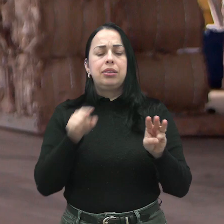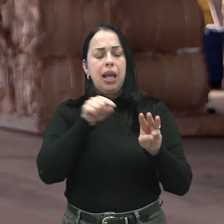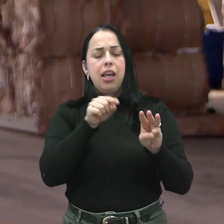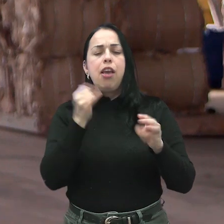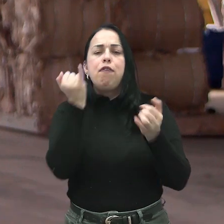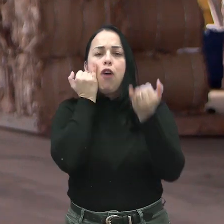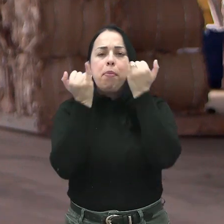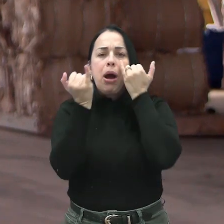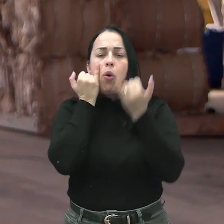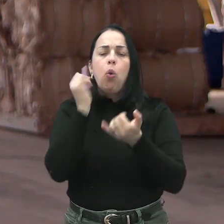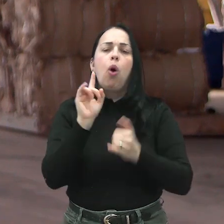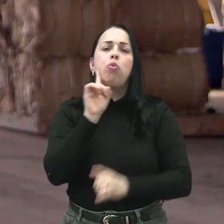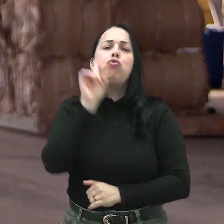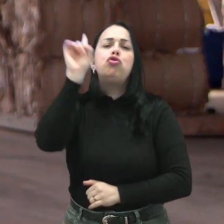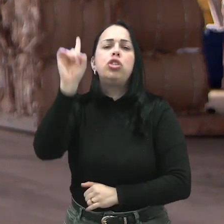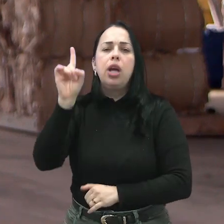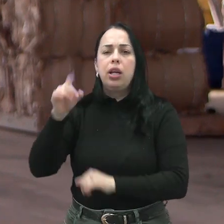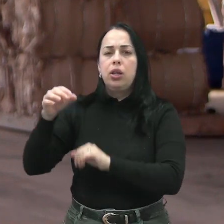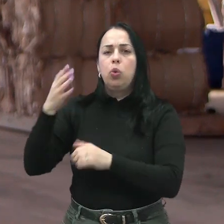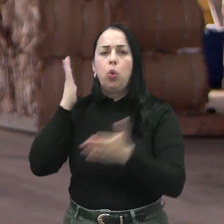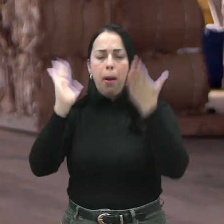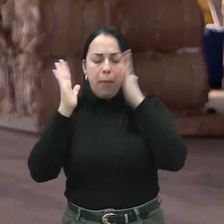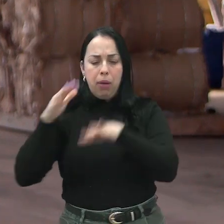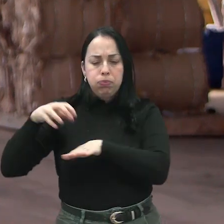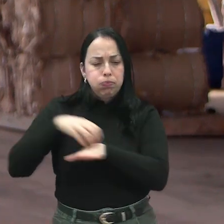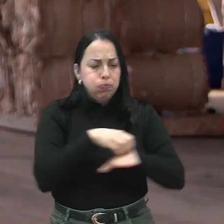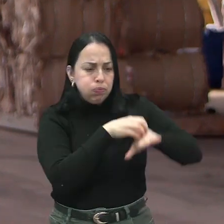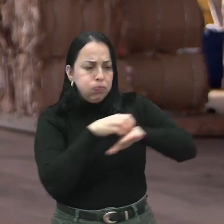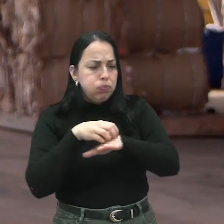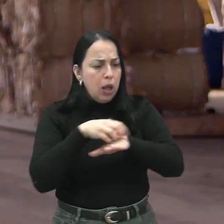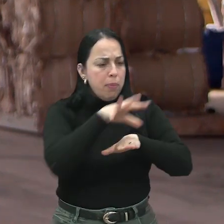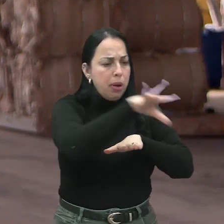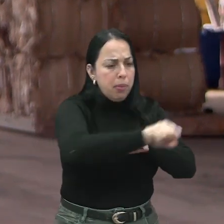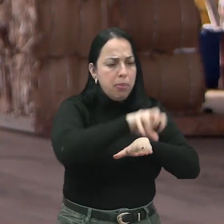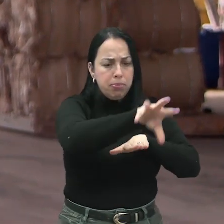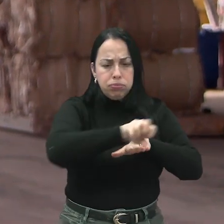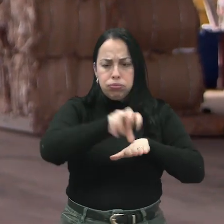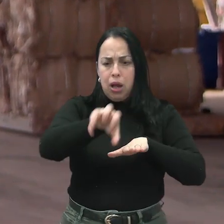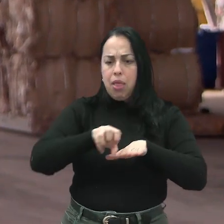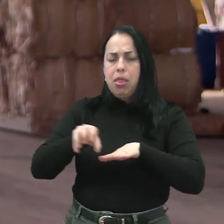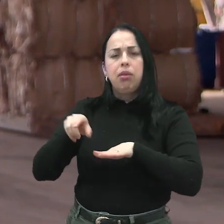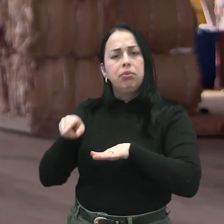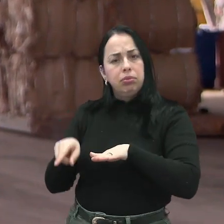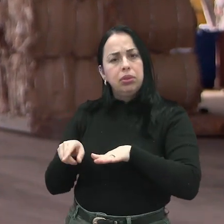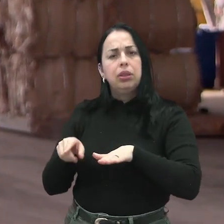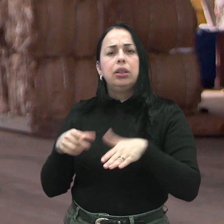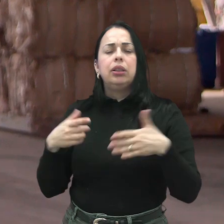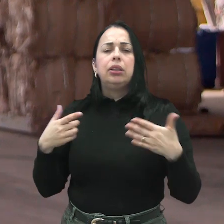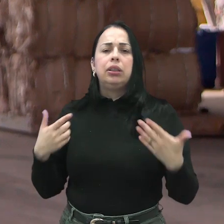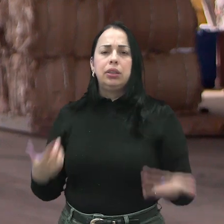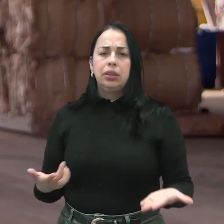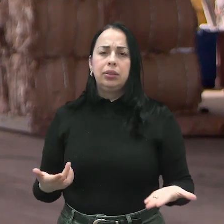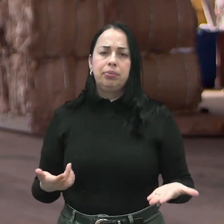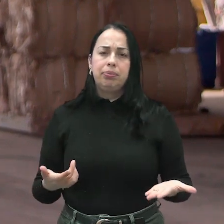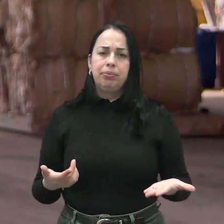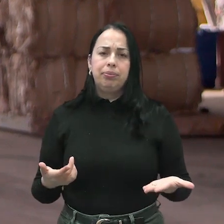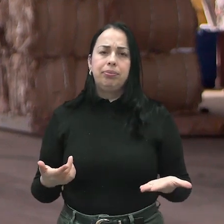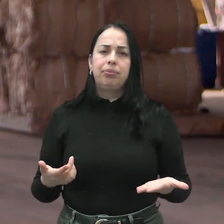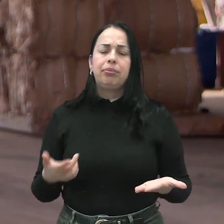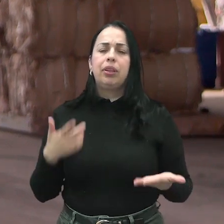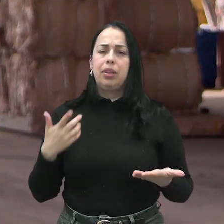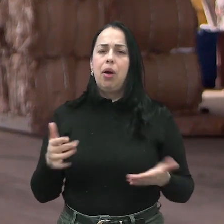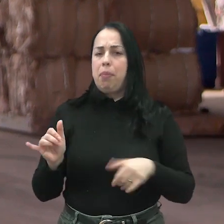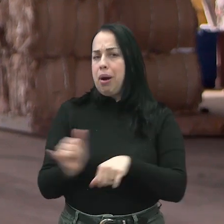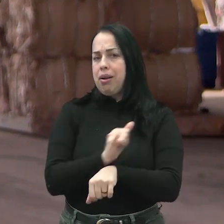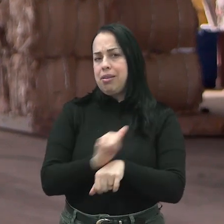www.urban.com.br. No site está os dias corretos, onde é realizada seja a coleta seletiva ou orgânica, né? Então,